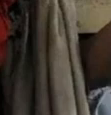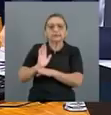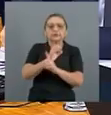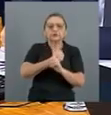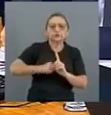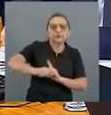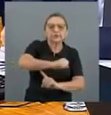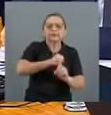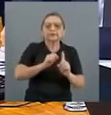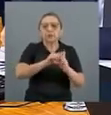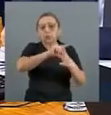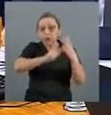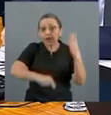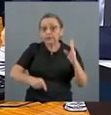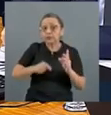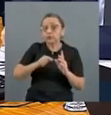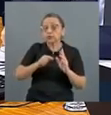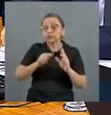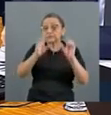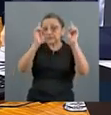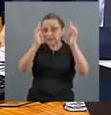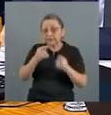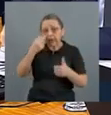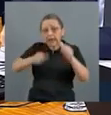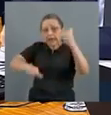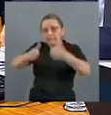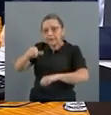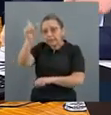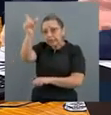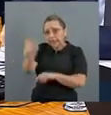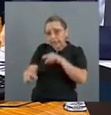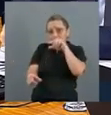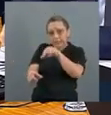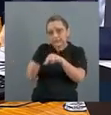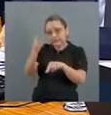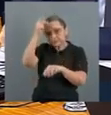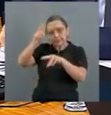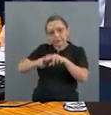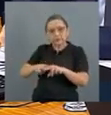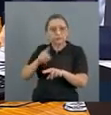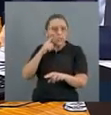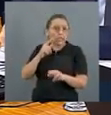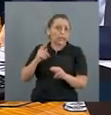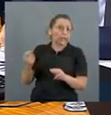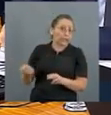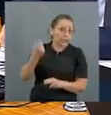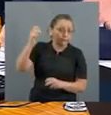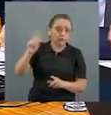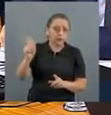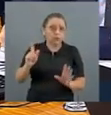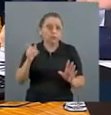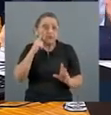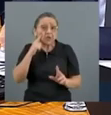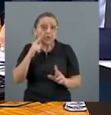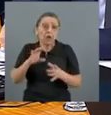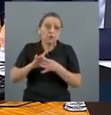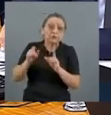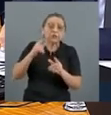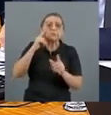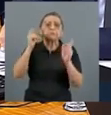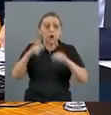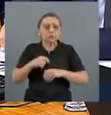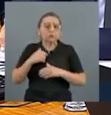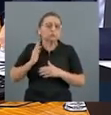janeiro. No relatório, Flávio Bolsonaro acatou uma emenda apresentada pelo senador Sérgio Moro, União PR, que